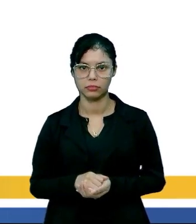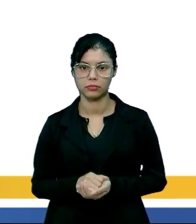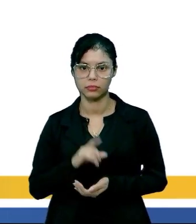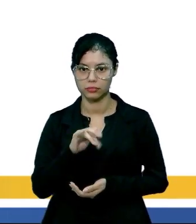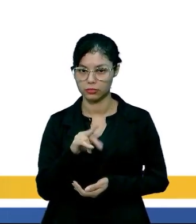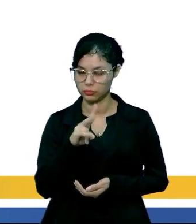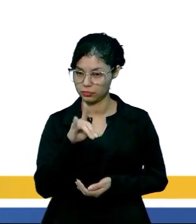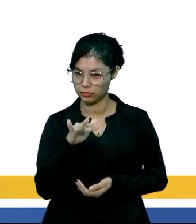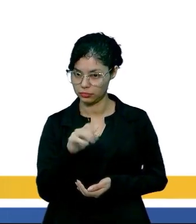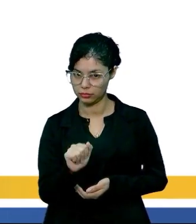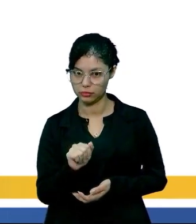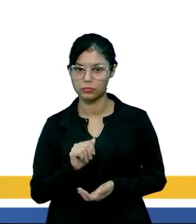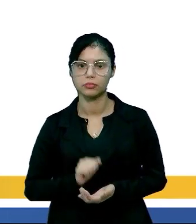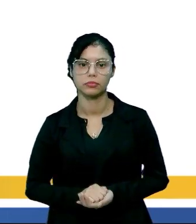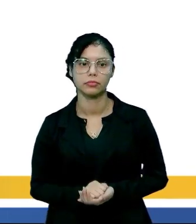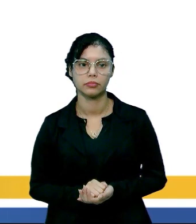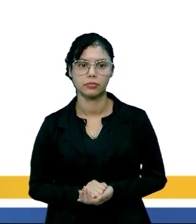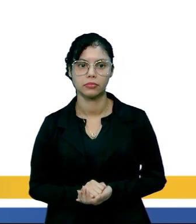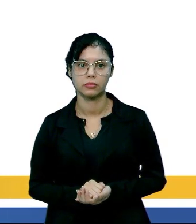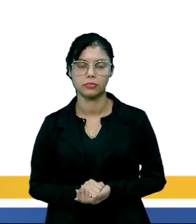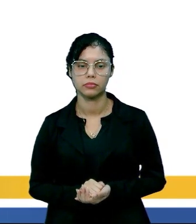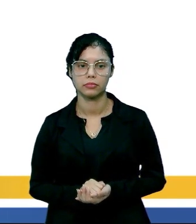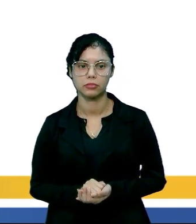uma circunferência.